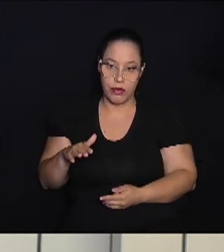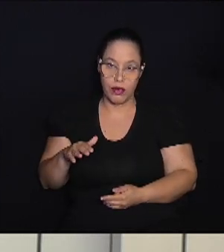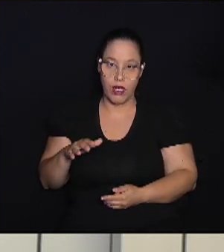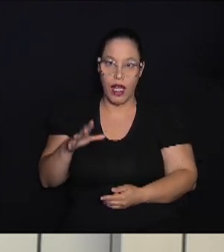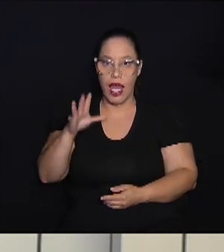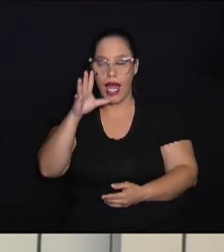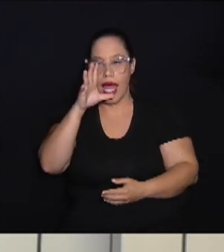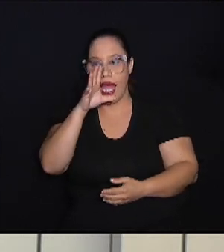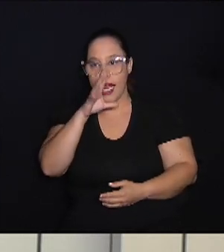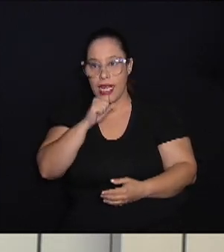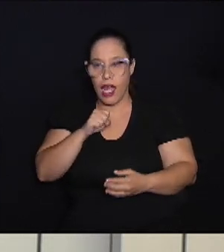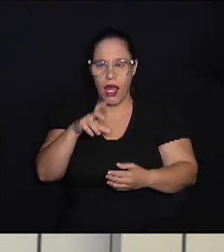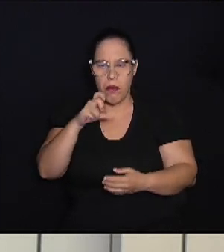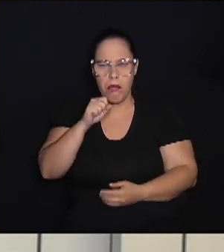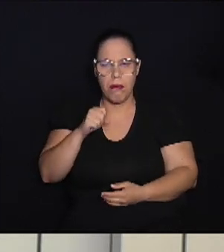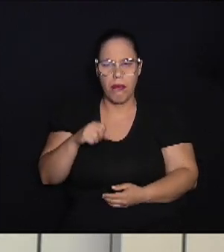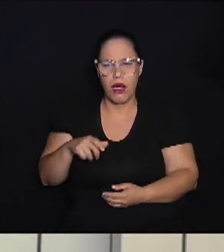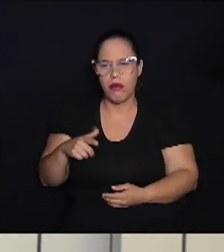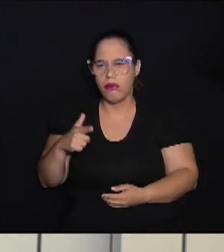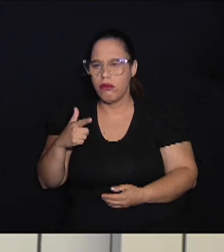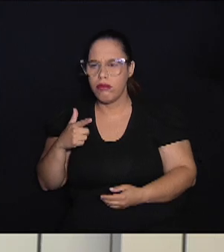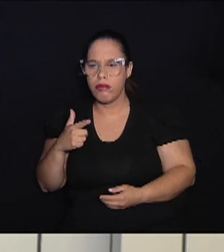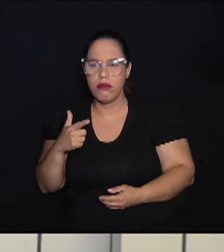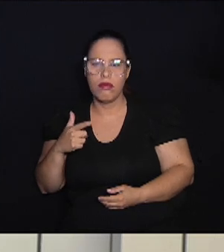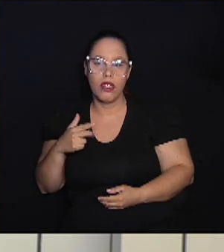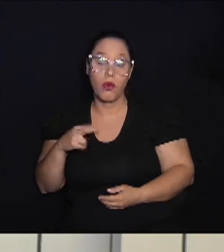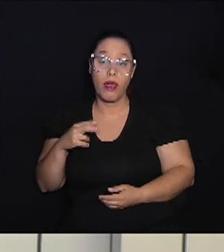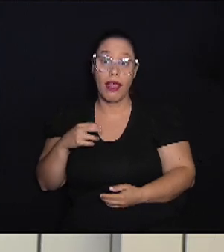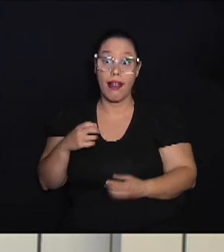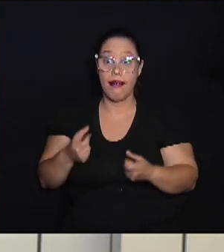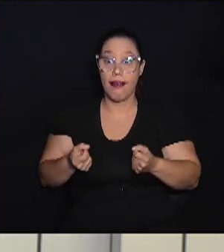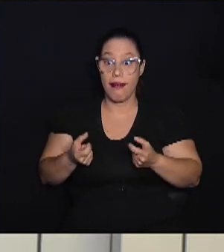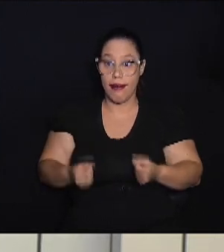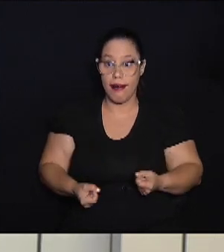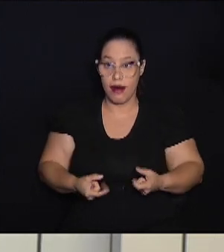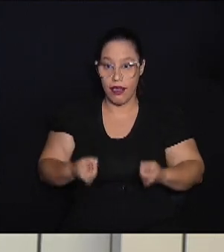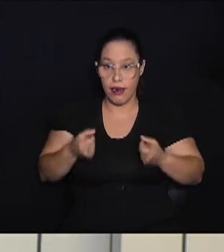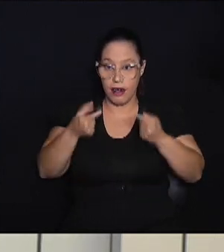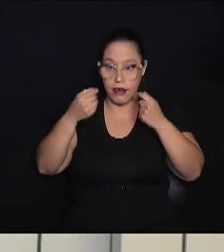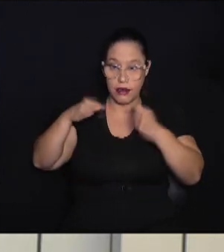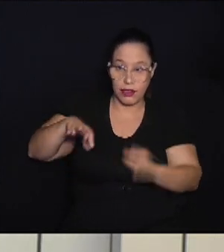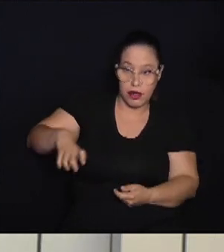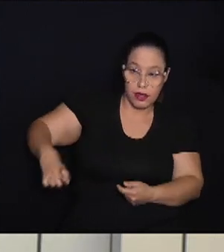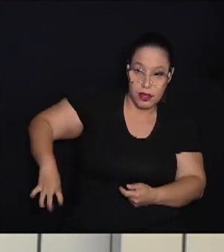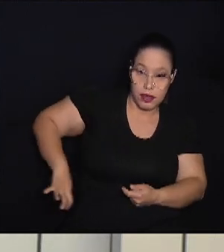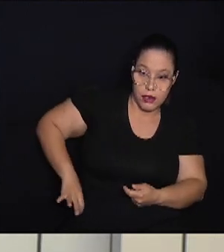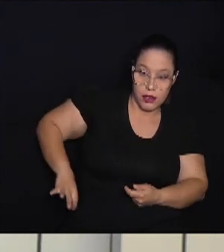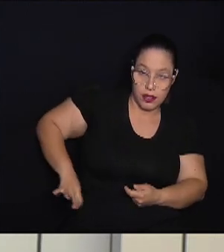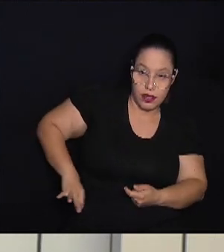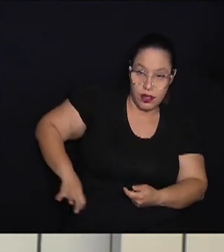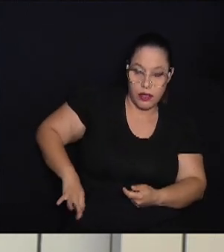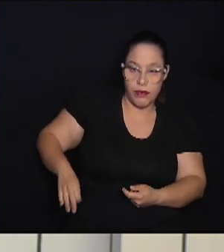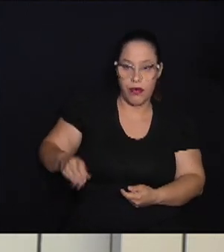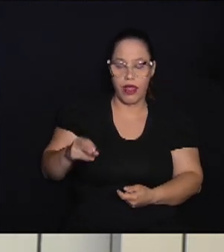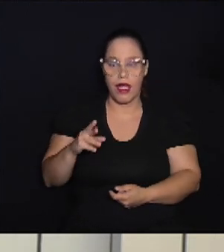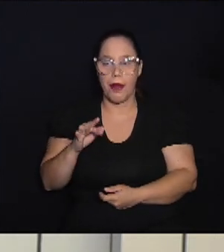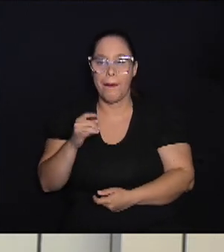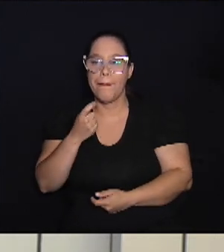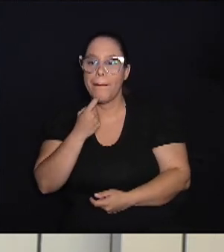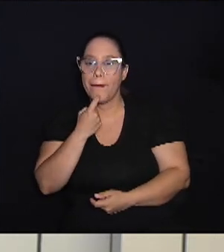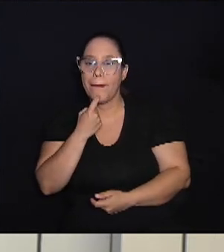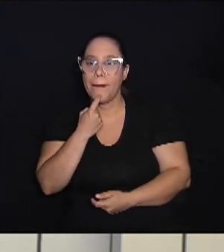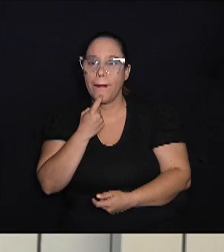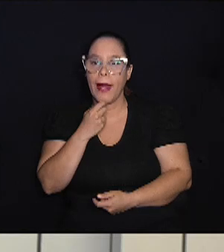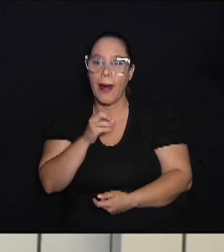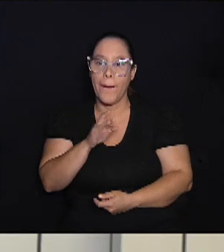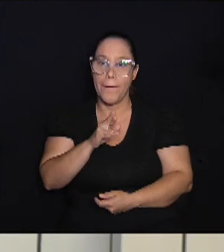Sem Câncer, prevenção ao câncer de fígado, no Centro de Oncologia Campinas, fica na rua Alberto de Salvo, número